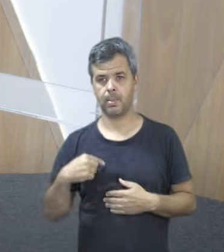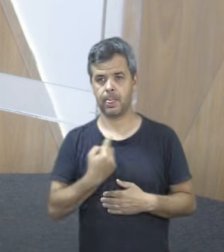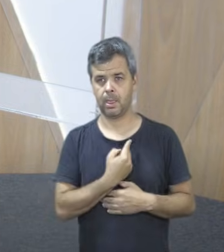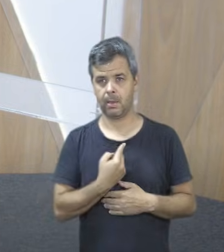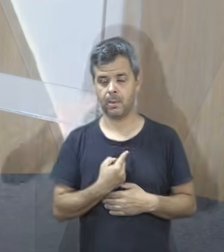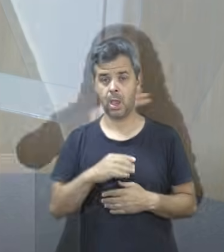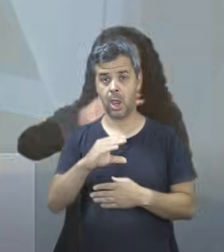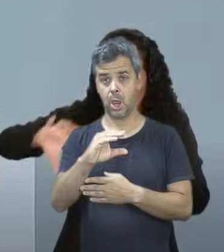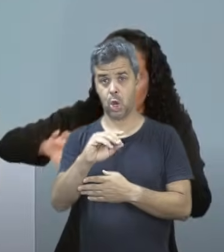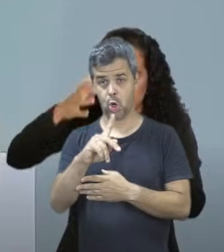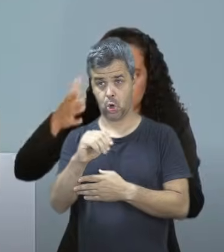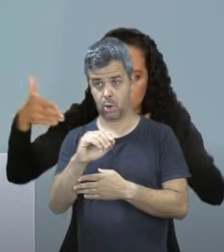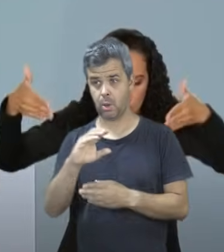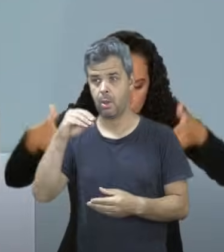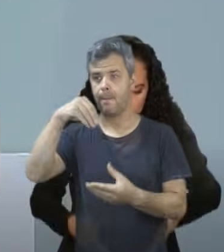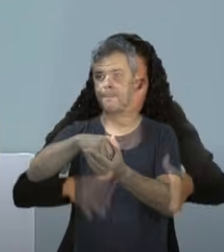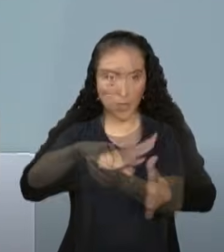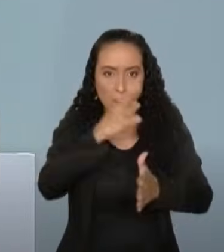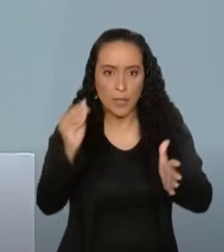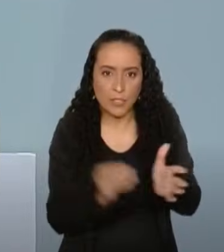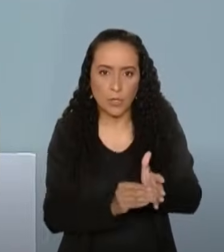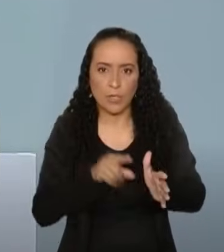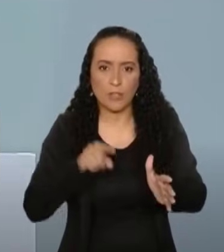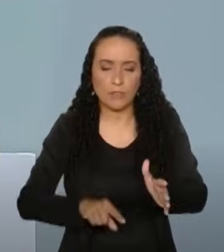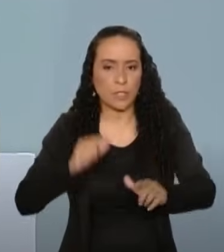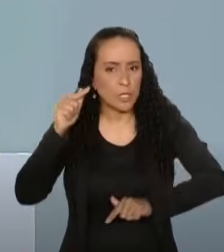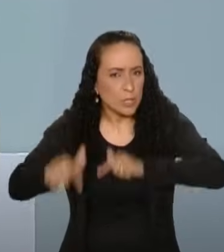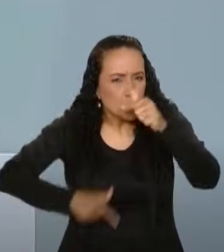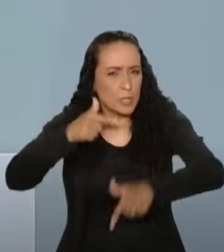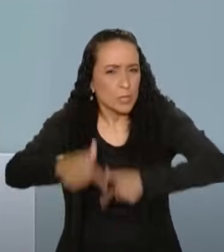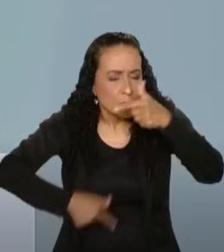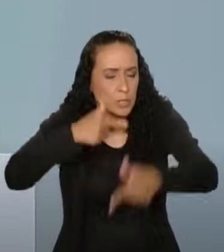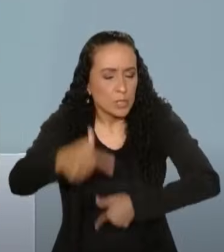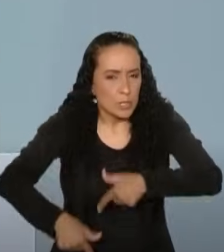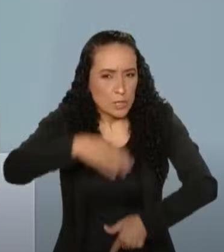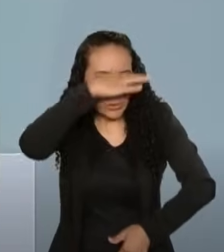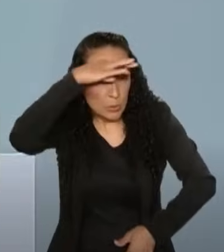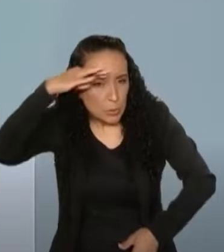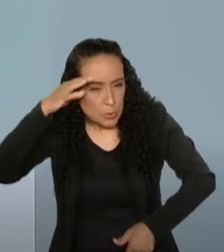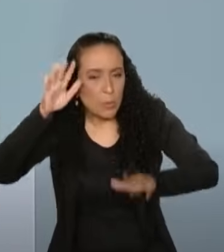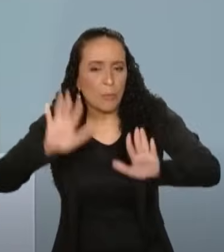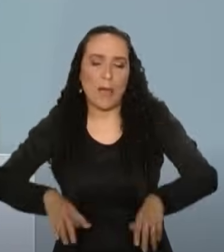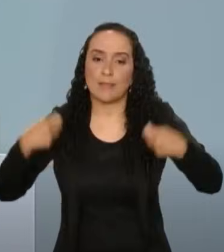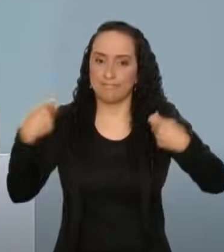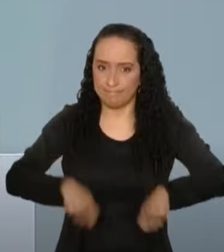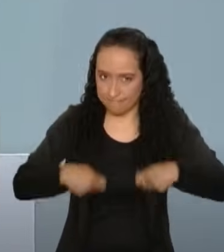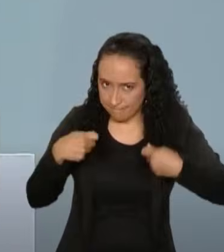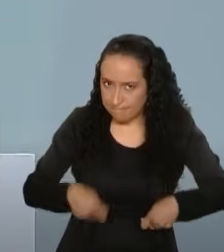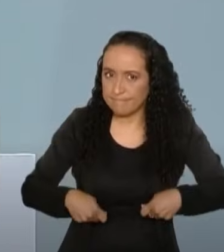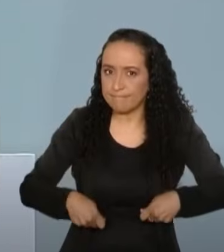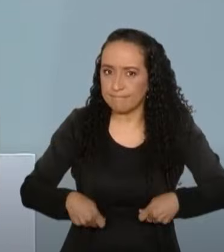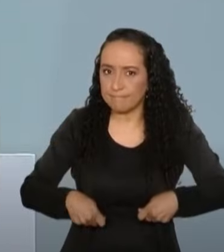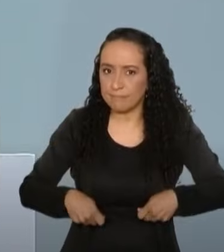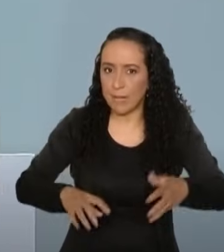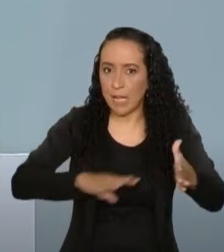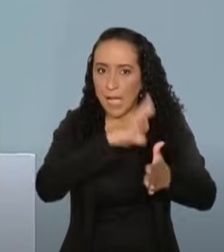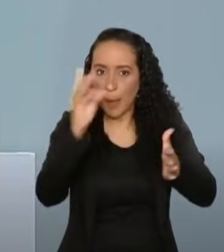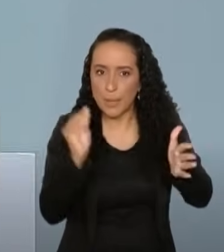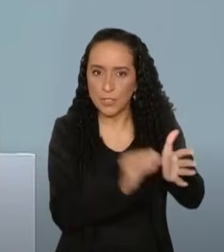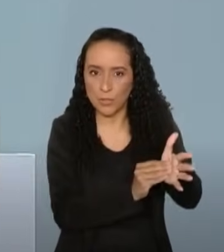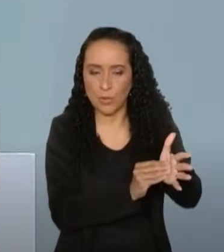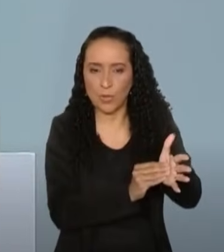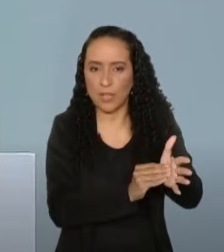Trazer a COP para o coração da Amazônia foi uma tarefa árdua, mas necessária. A